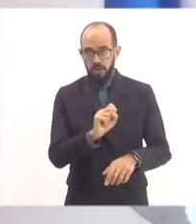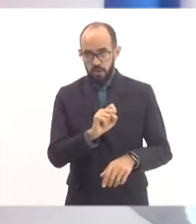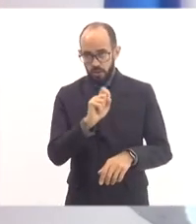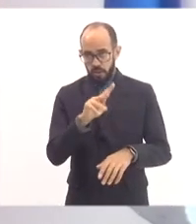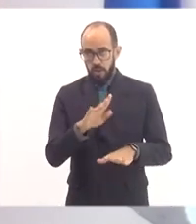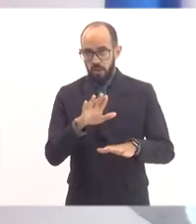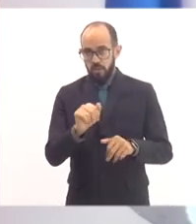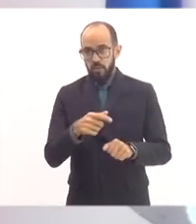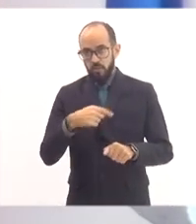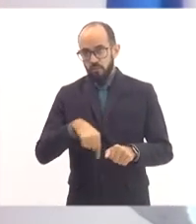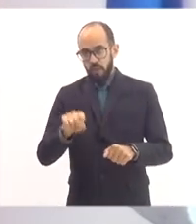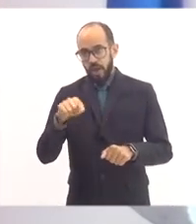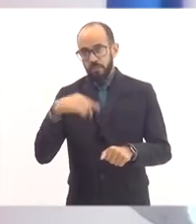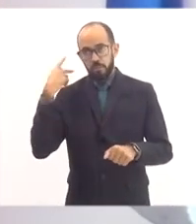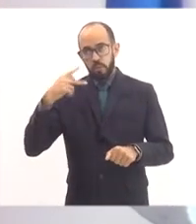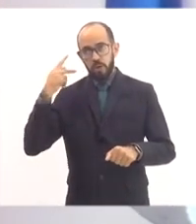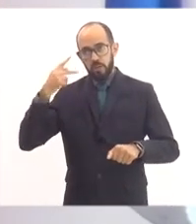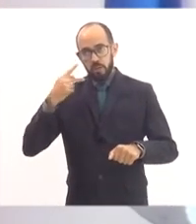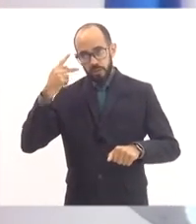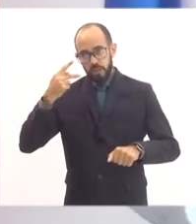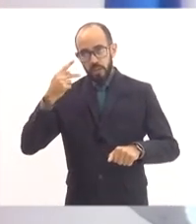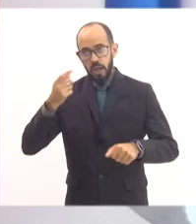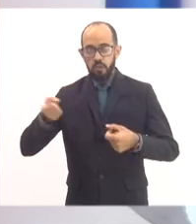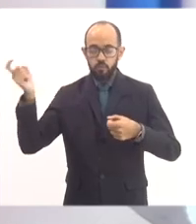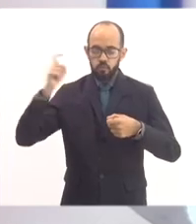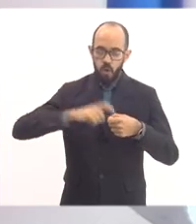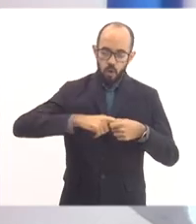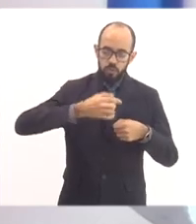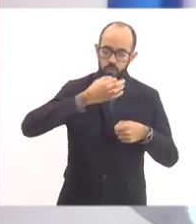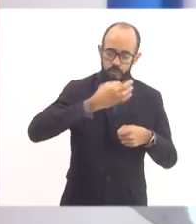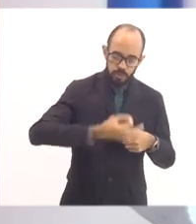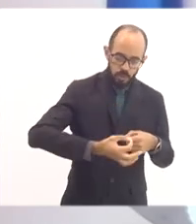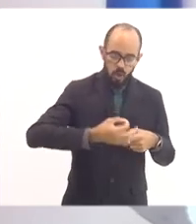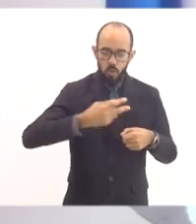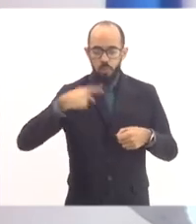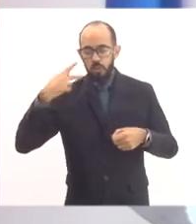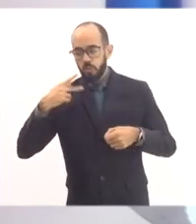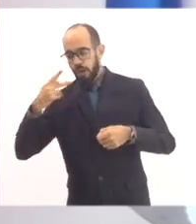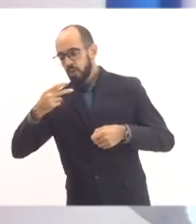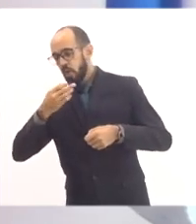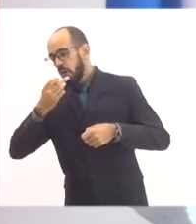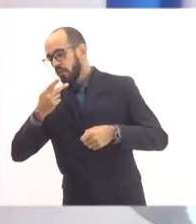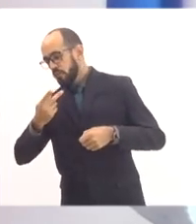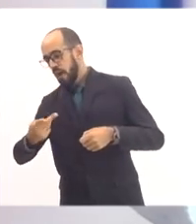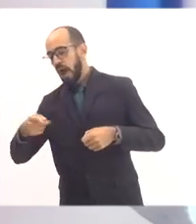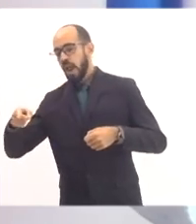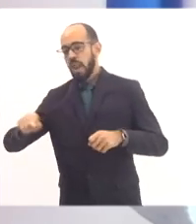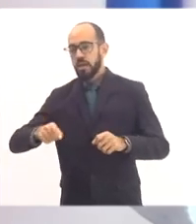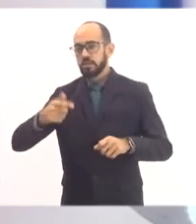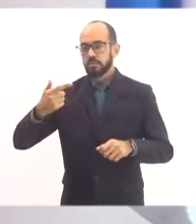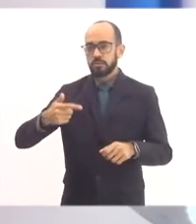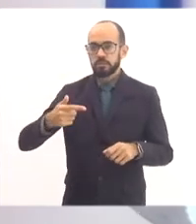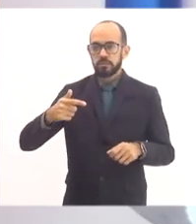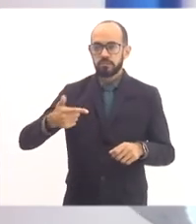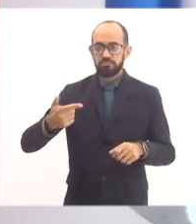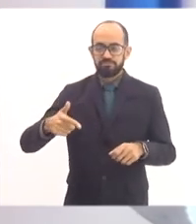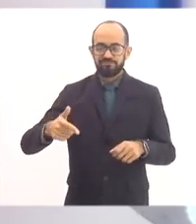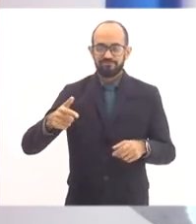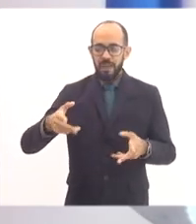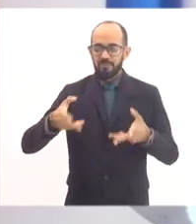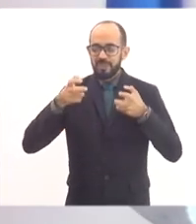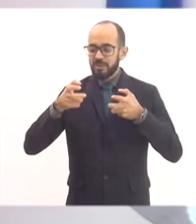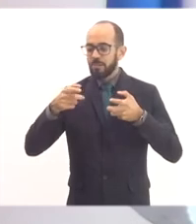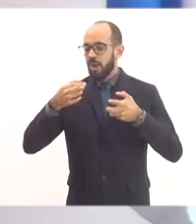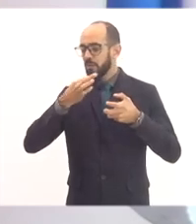SEI para a procuradoria, aí vem parecer, não volta a aparecer, o procurador, quando vai pegar, dá o parecer sem ouvir, sem estar perto e tal. E aí,